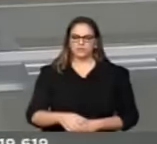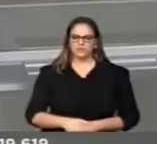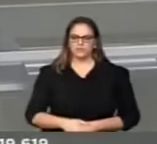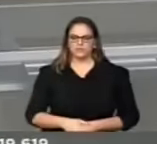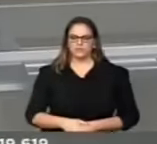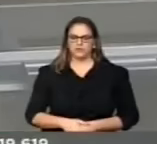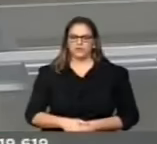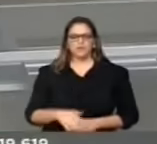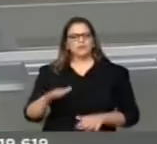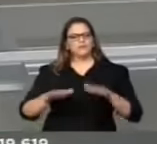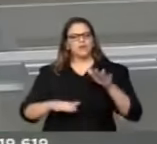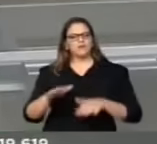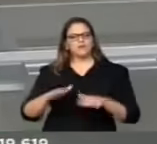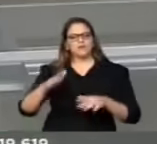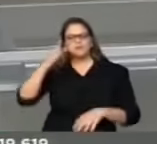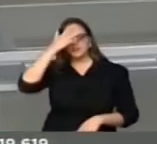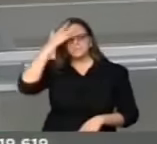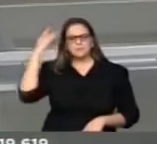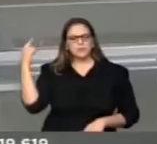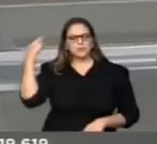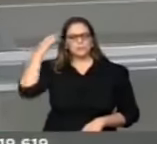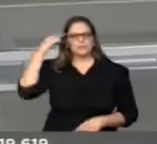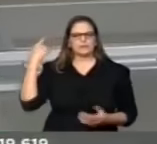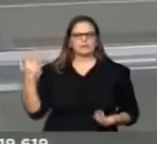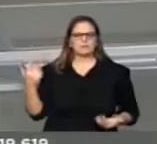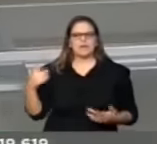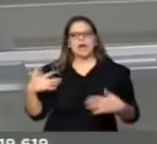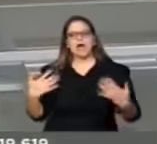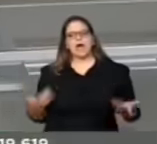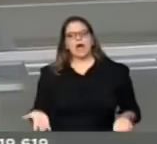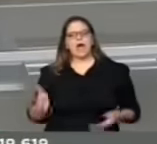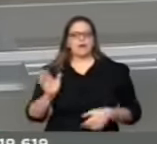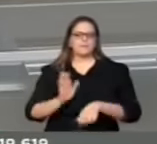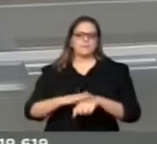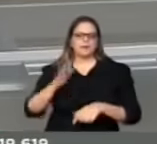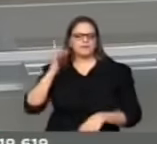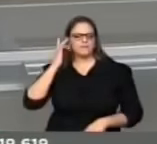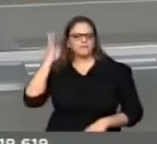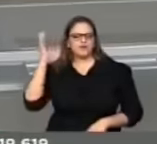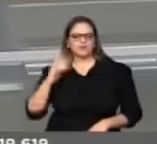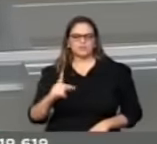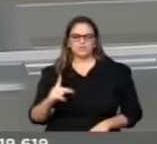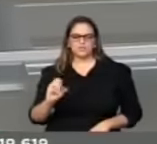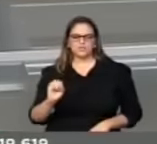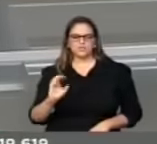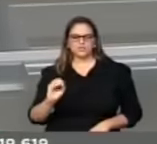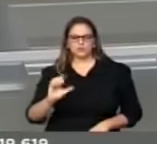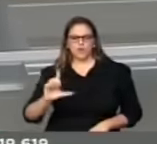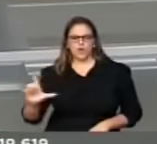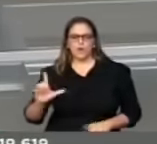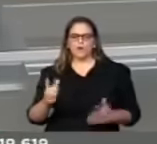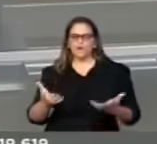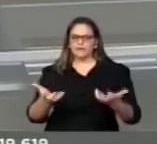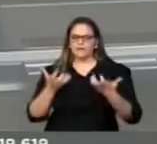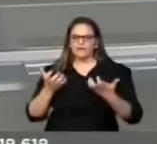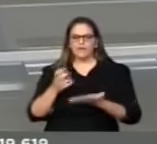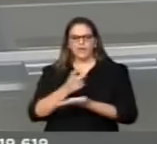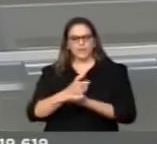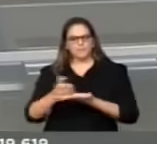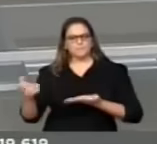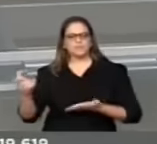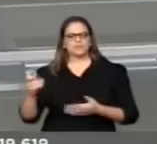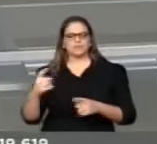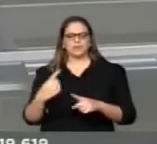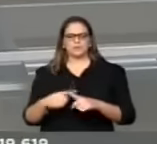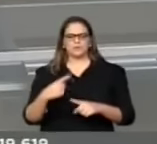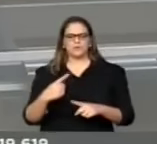mas seria muito mais fácil para o PSOL votar pelo impeachment, já que uma